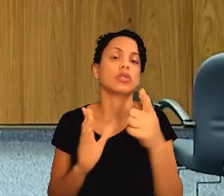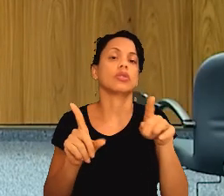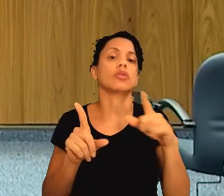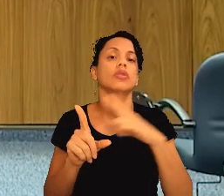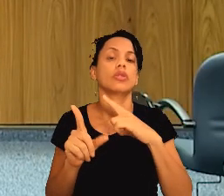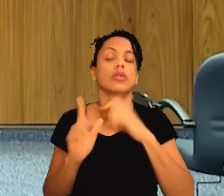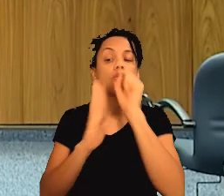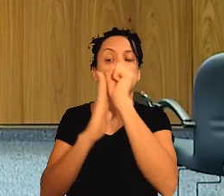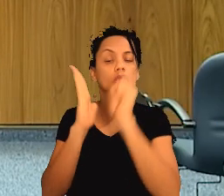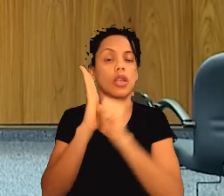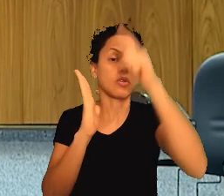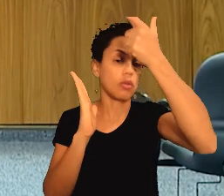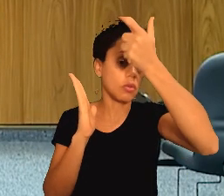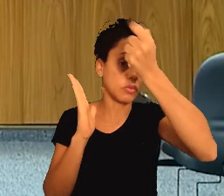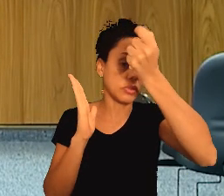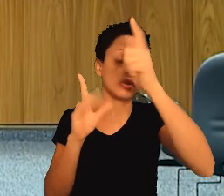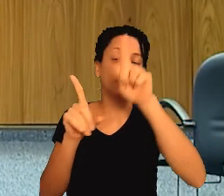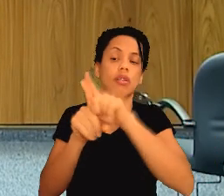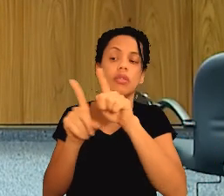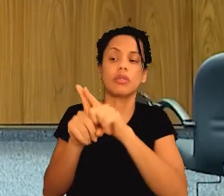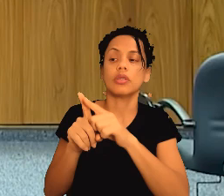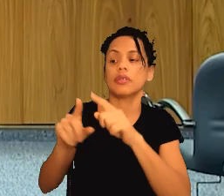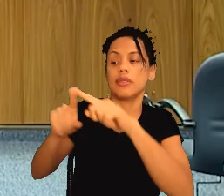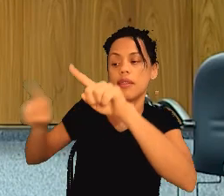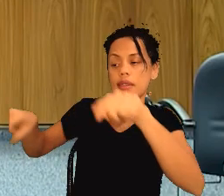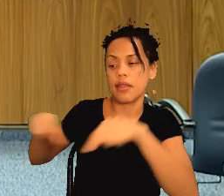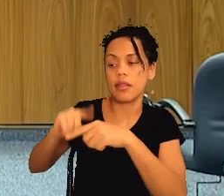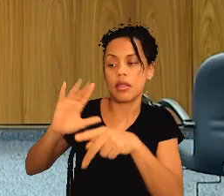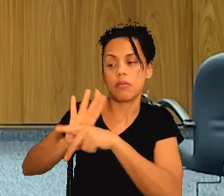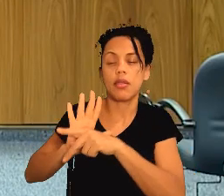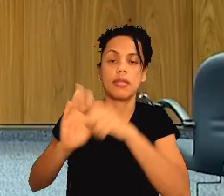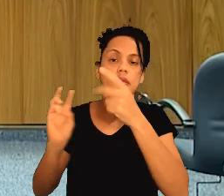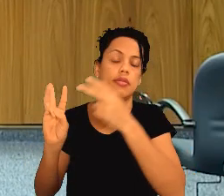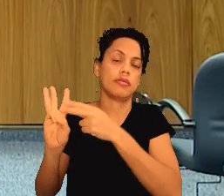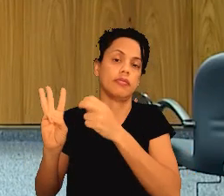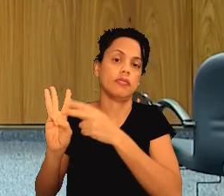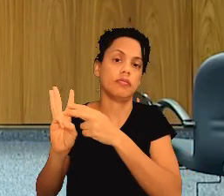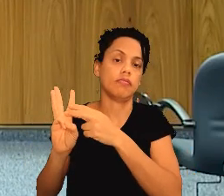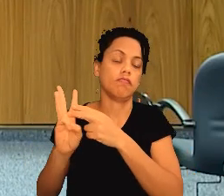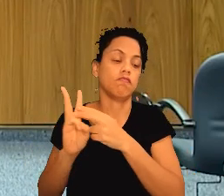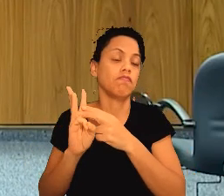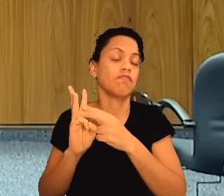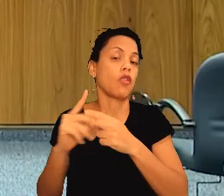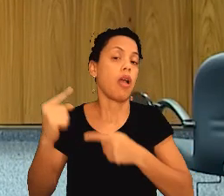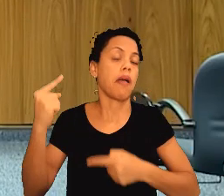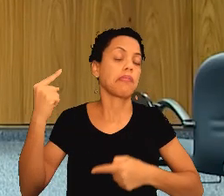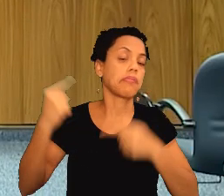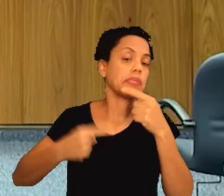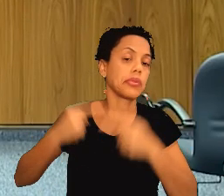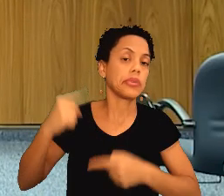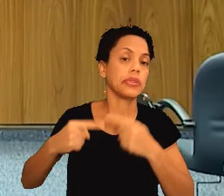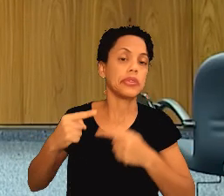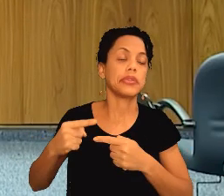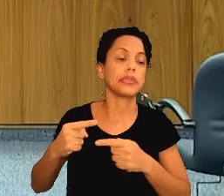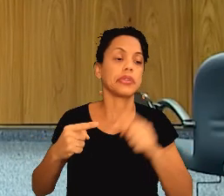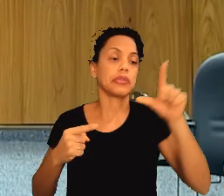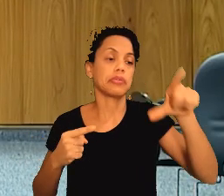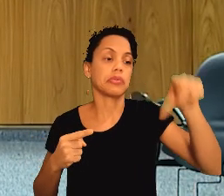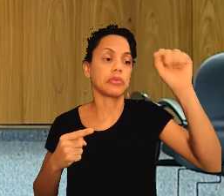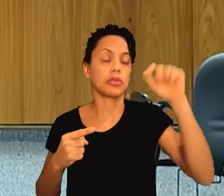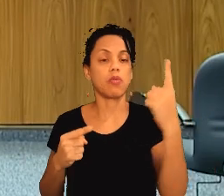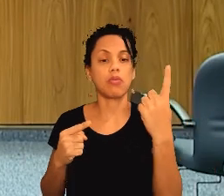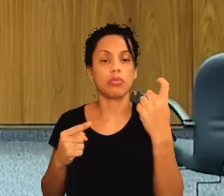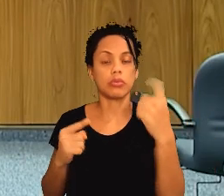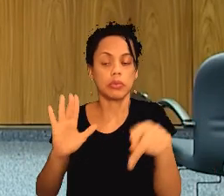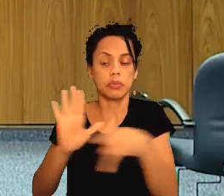a política indigenista de criação de reservas indígenas, né, nesse estado. Essa política não era uma exclusividade do